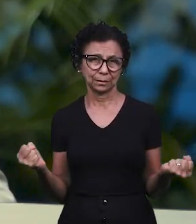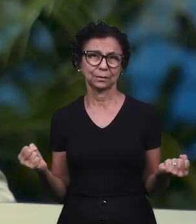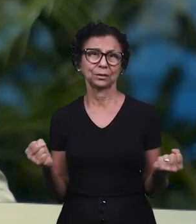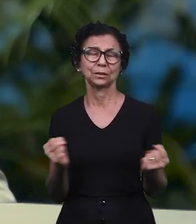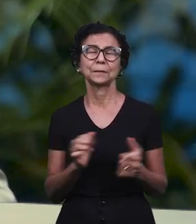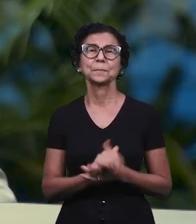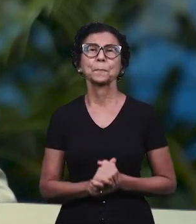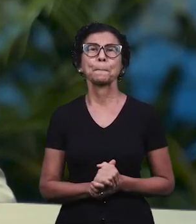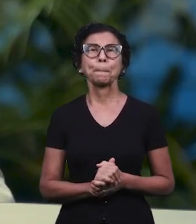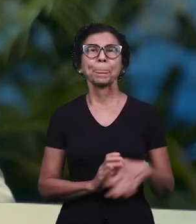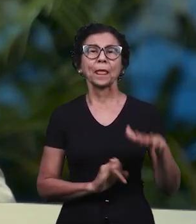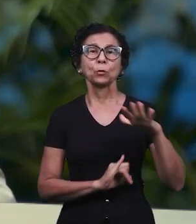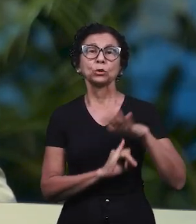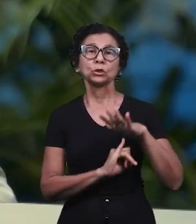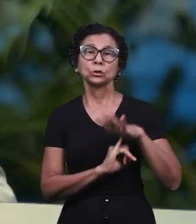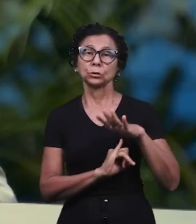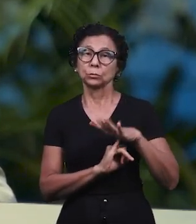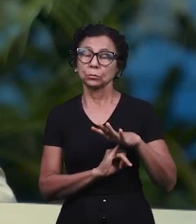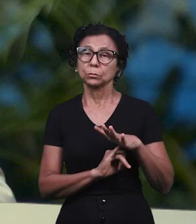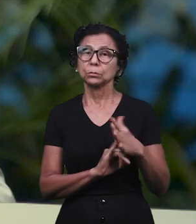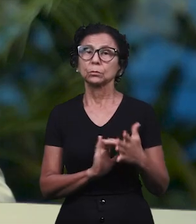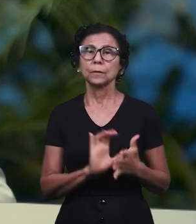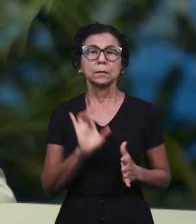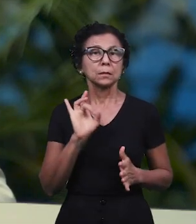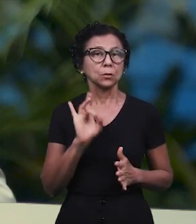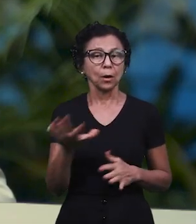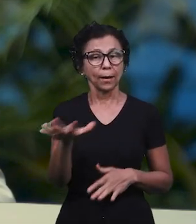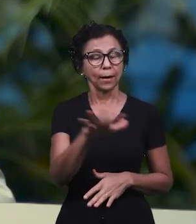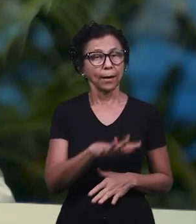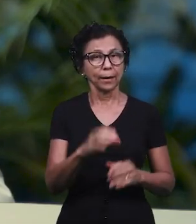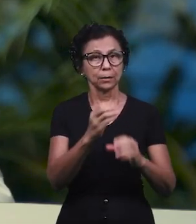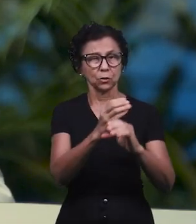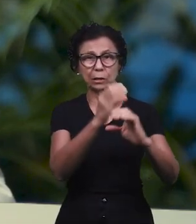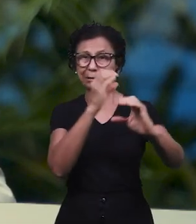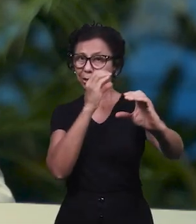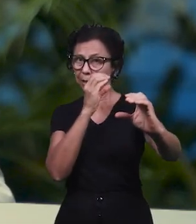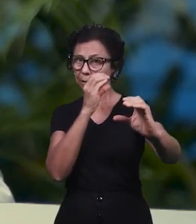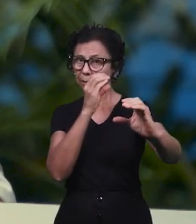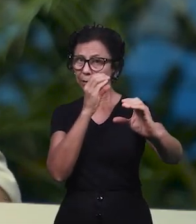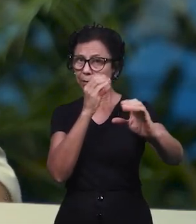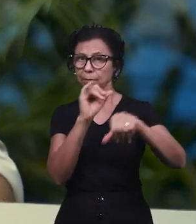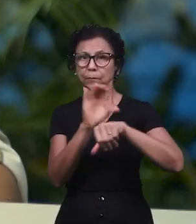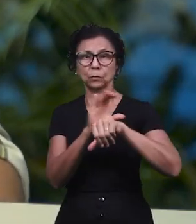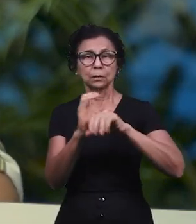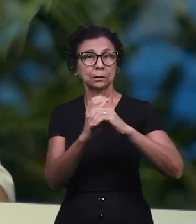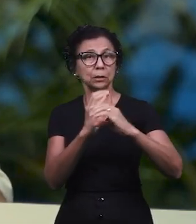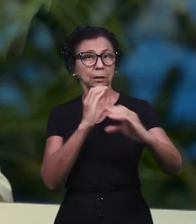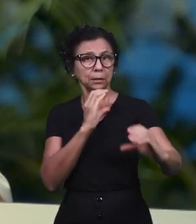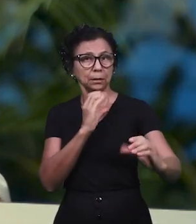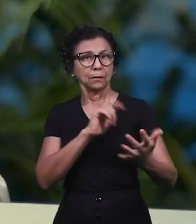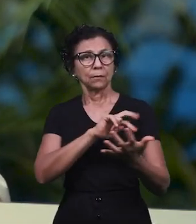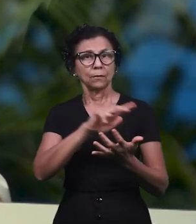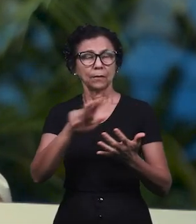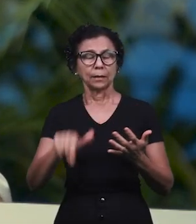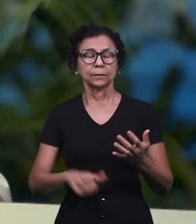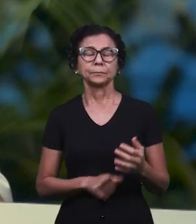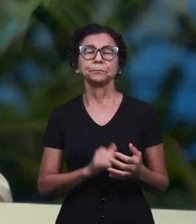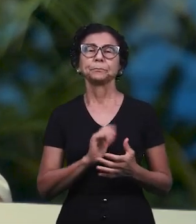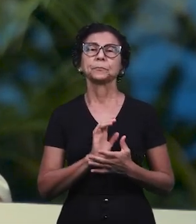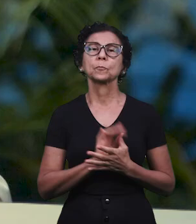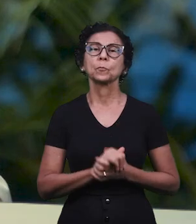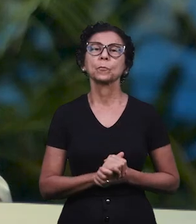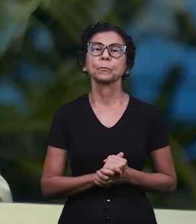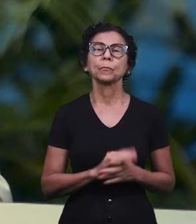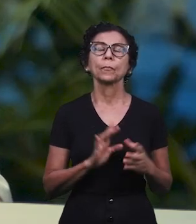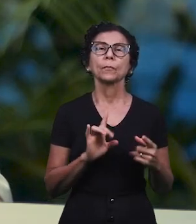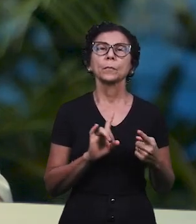próprio nome, é apenas para engenharia, os cursos de engenharia. Nós temos lá no Instituto o